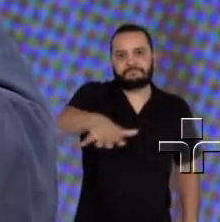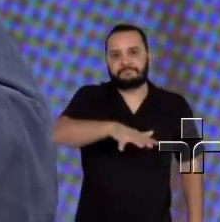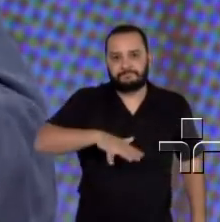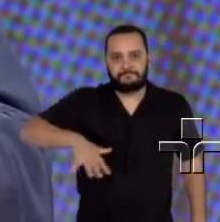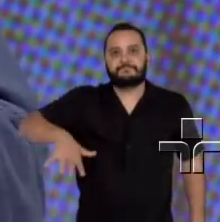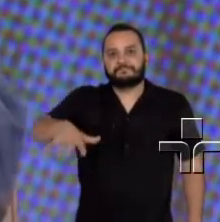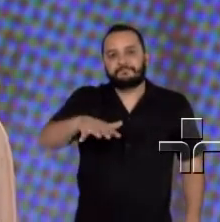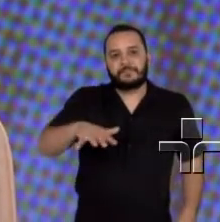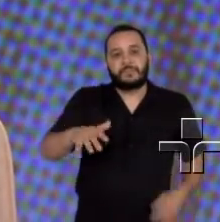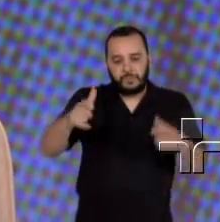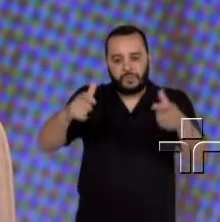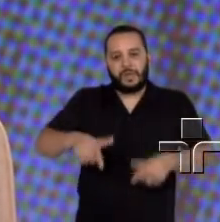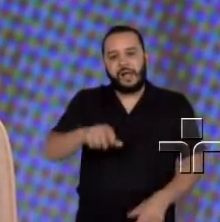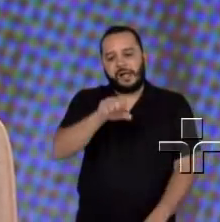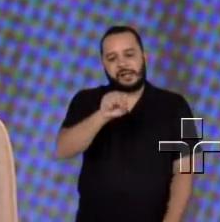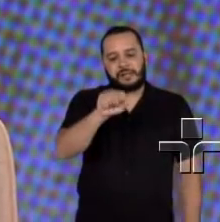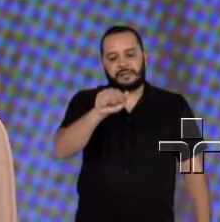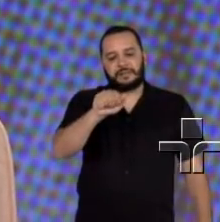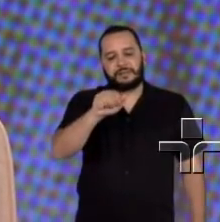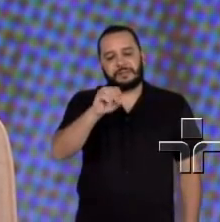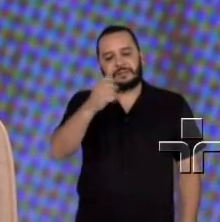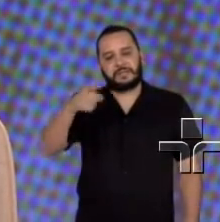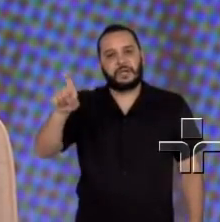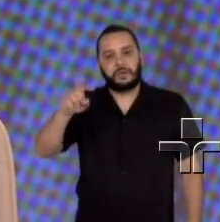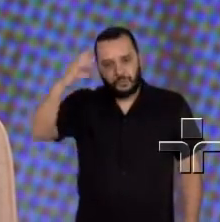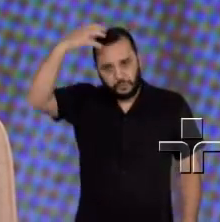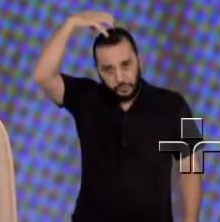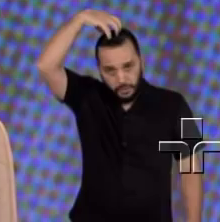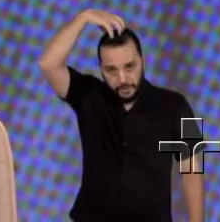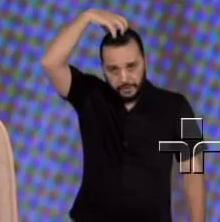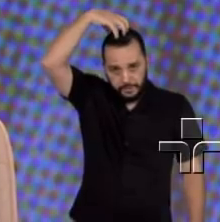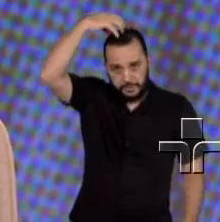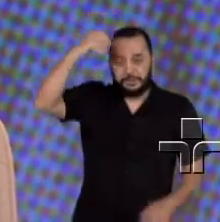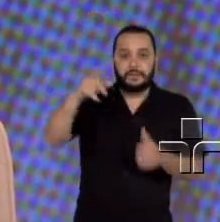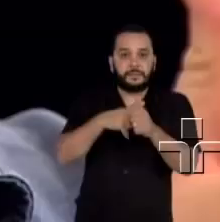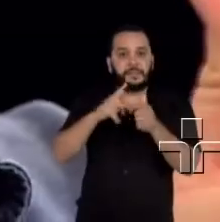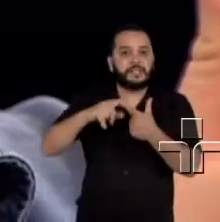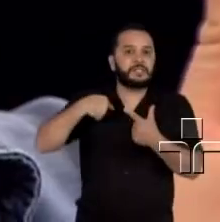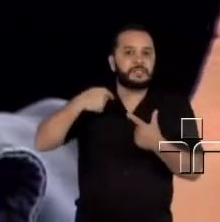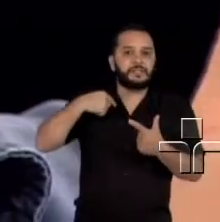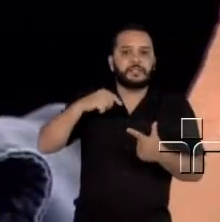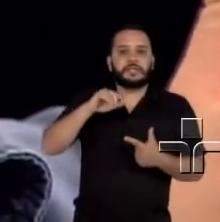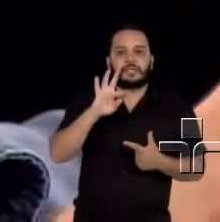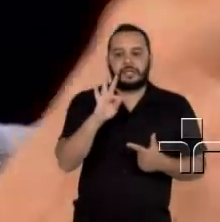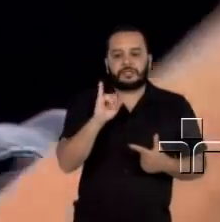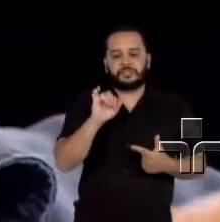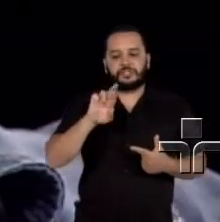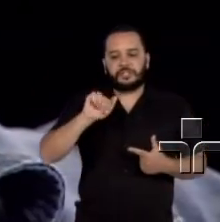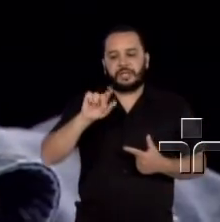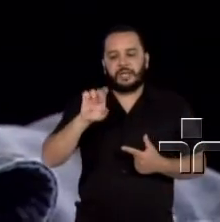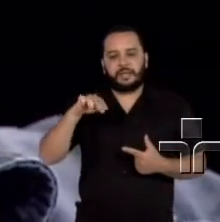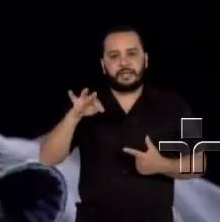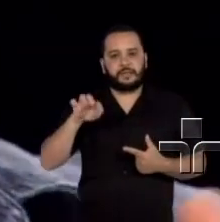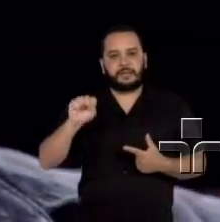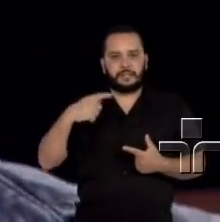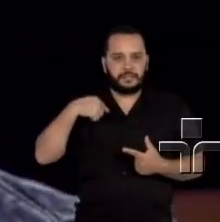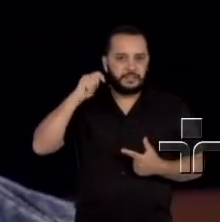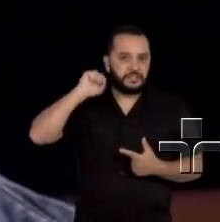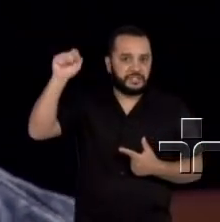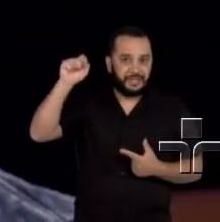de São João del Rei e Tiradentes. Ou seja, tudo que não prestou como arte lá,